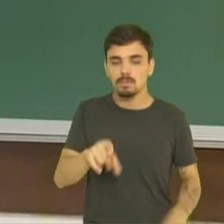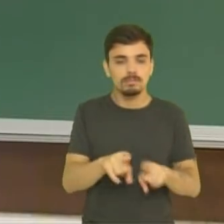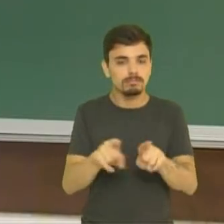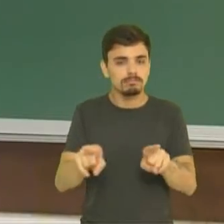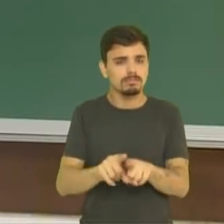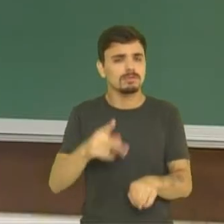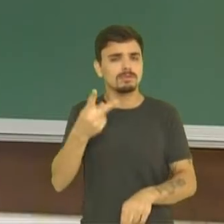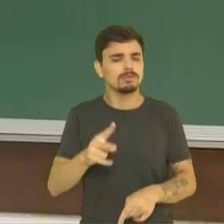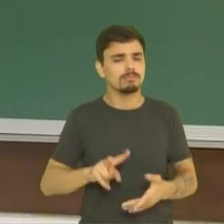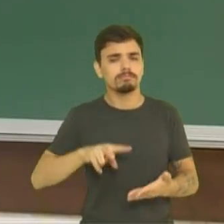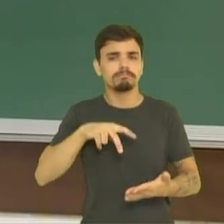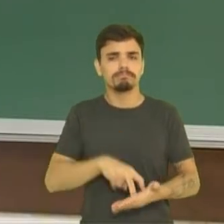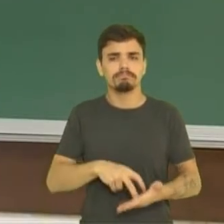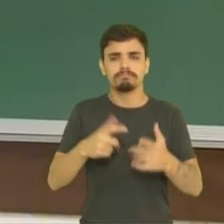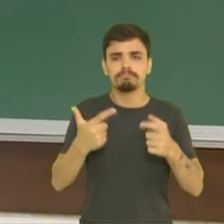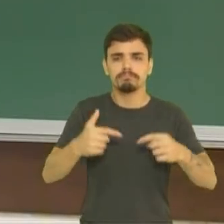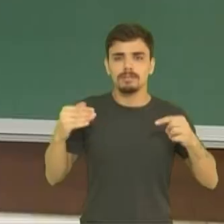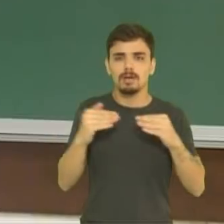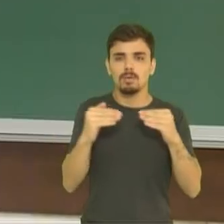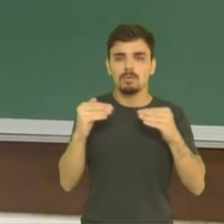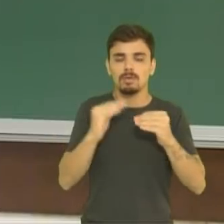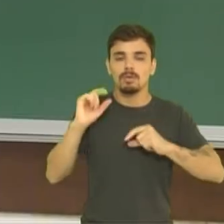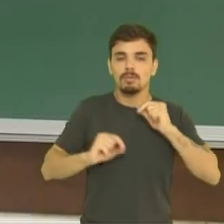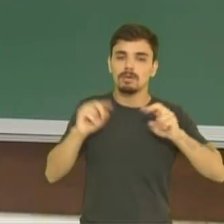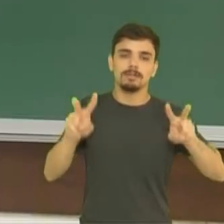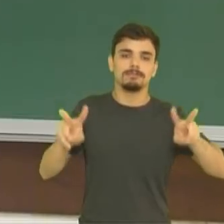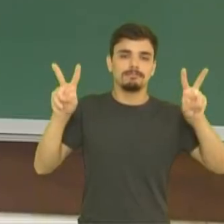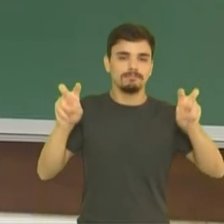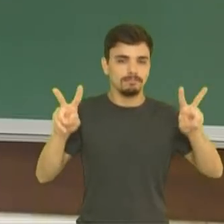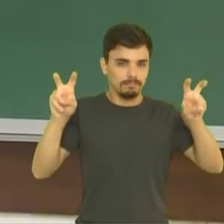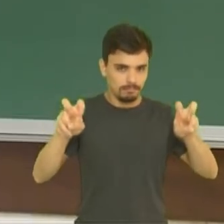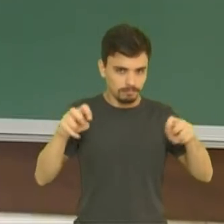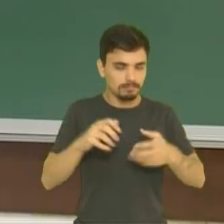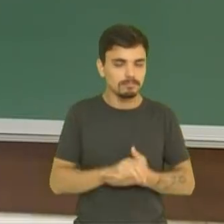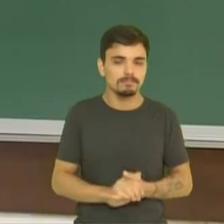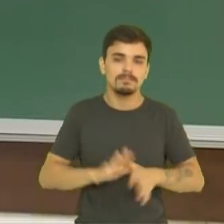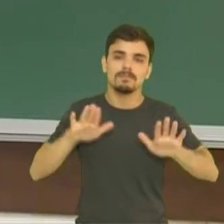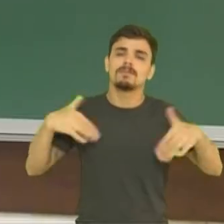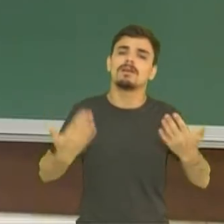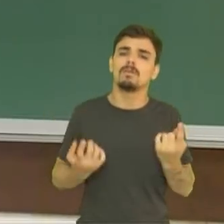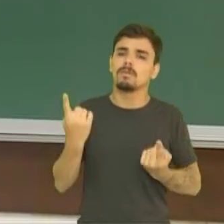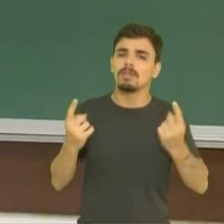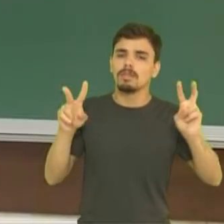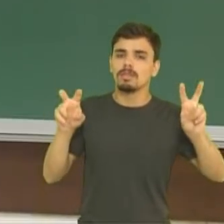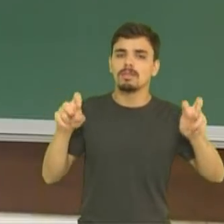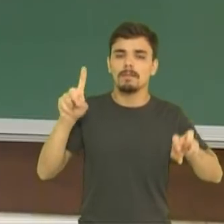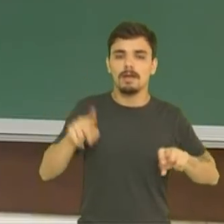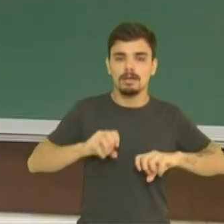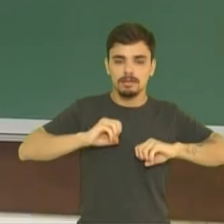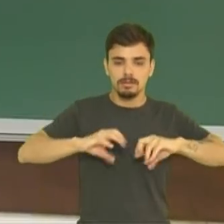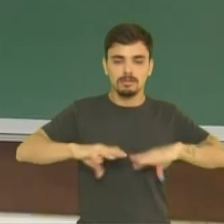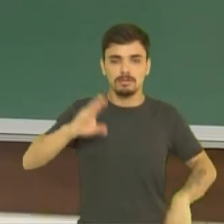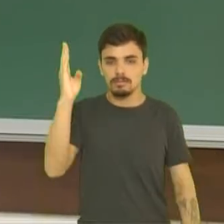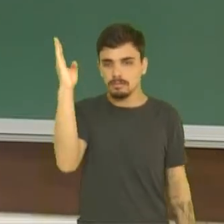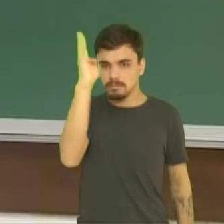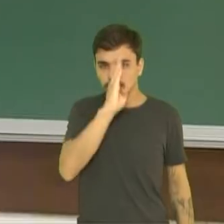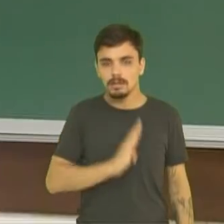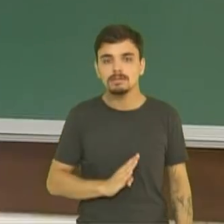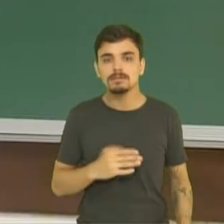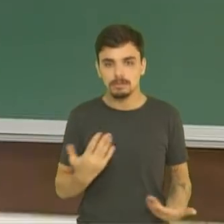expressar o posicionamento de acordo com aquele tema, tá? Então, o tema, a educação no